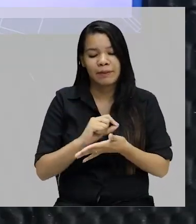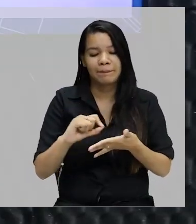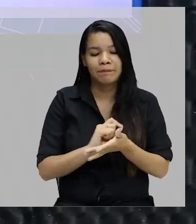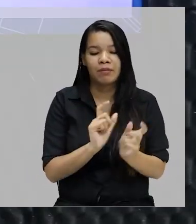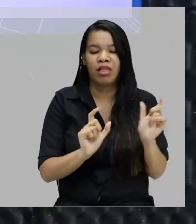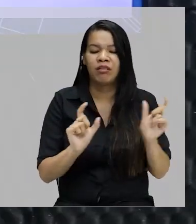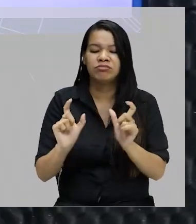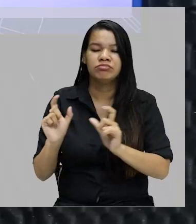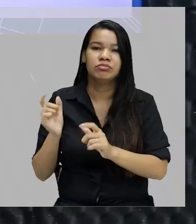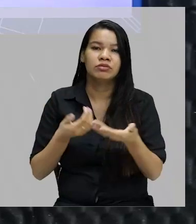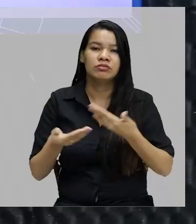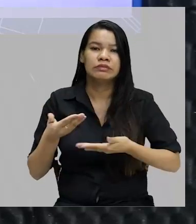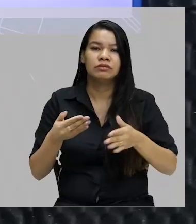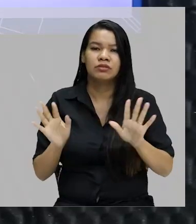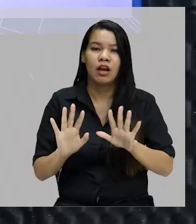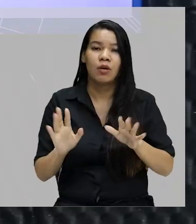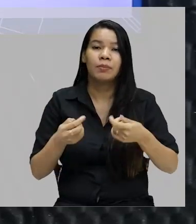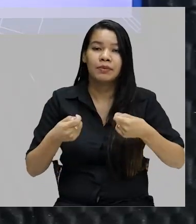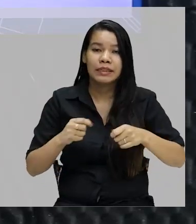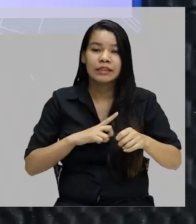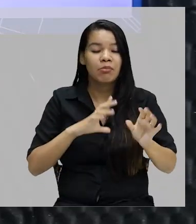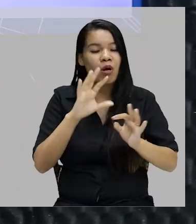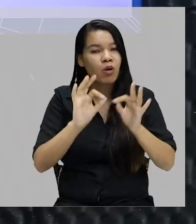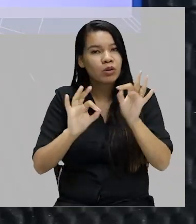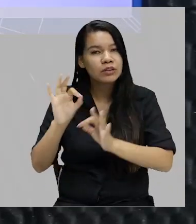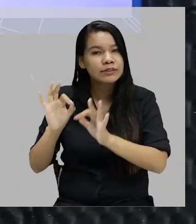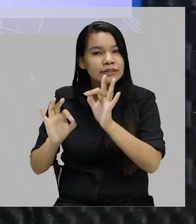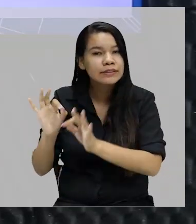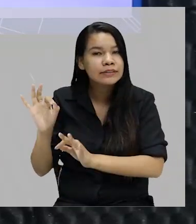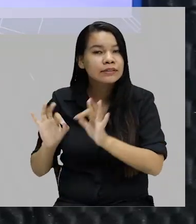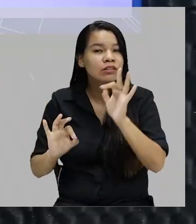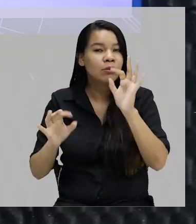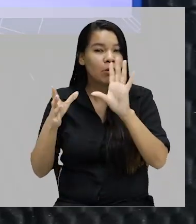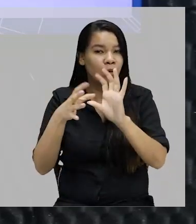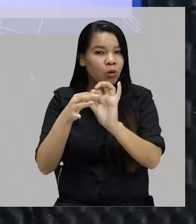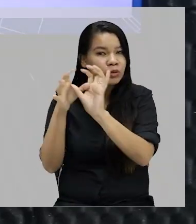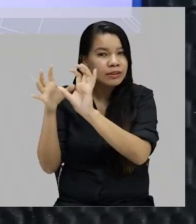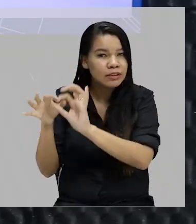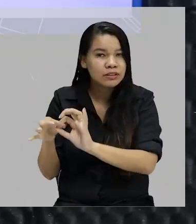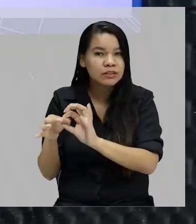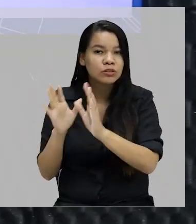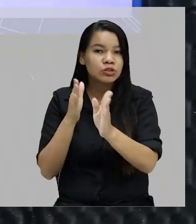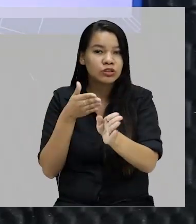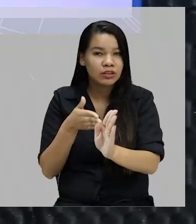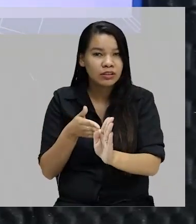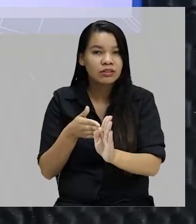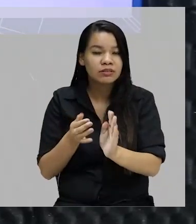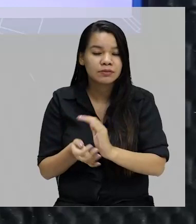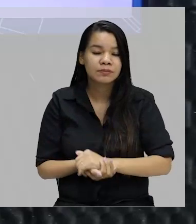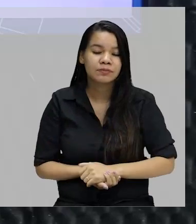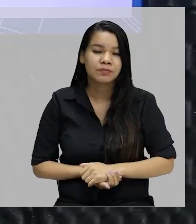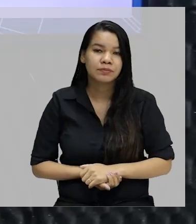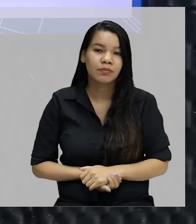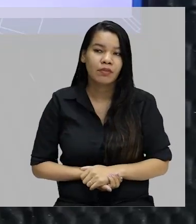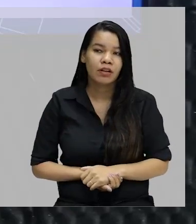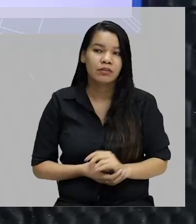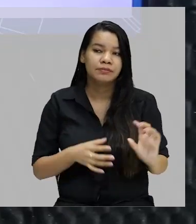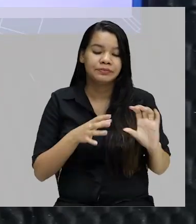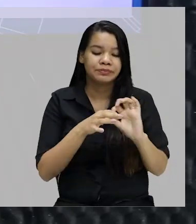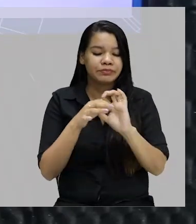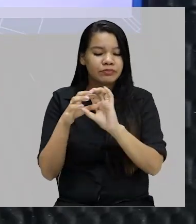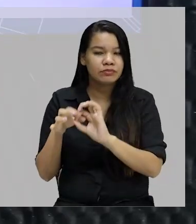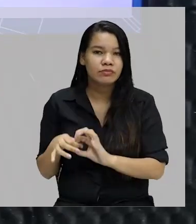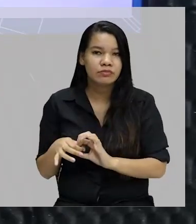Deve haver uma harmonização entre essas palavras. Deve haver uma conexão direta, uma conexão